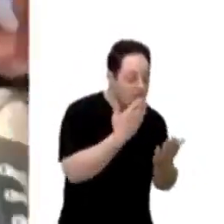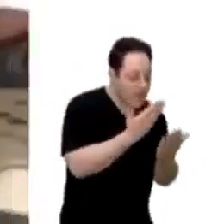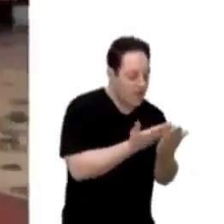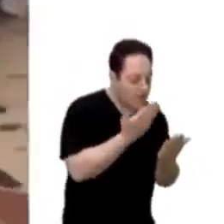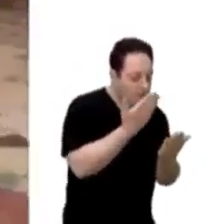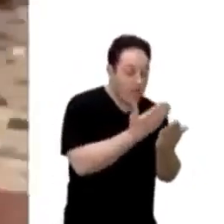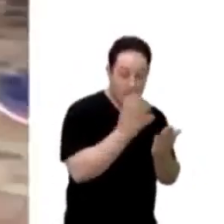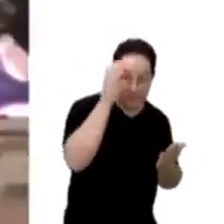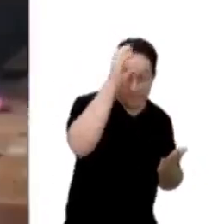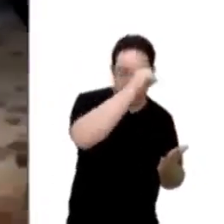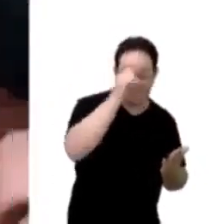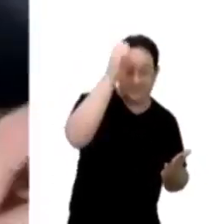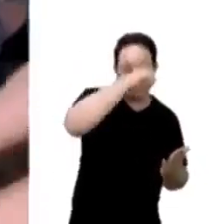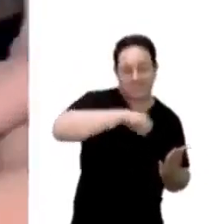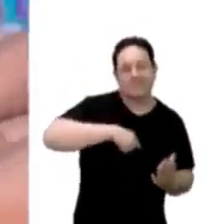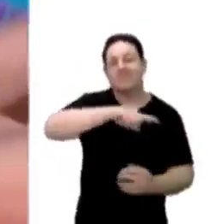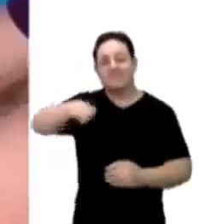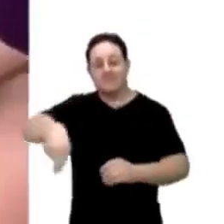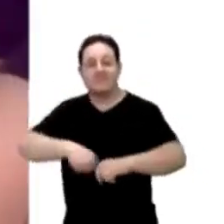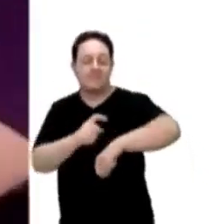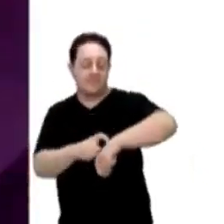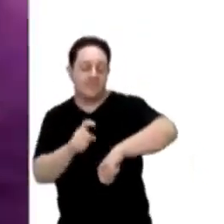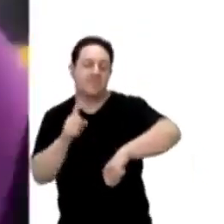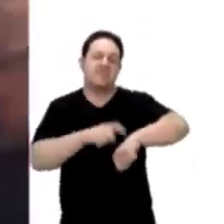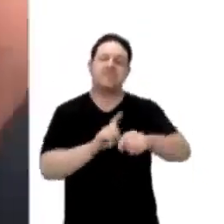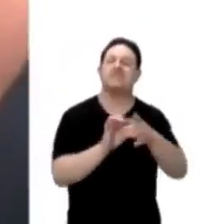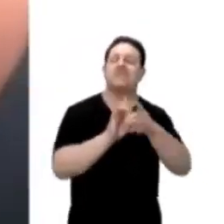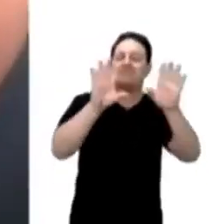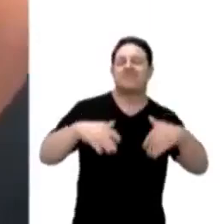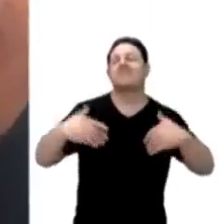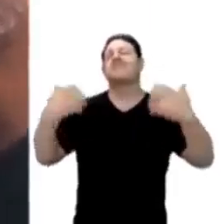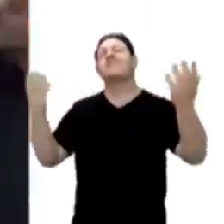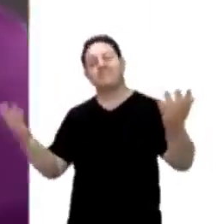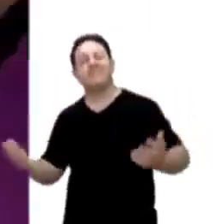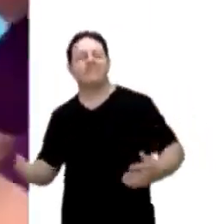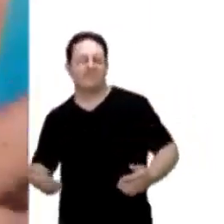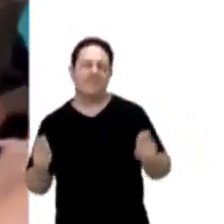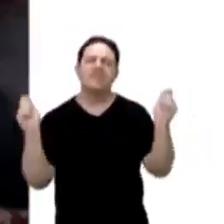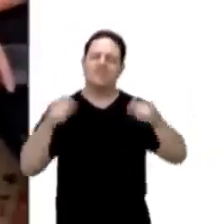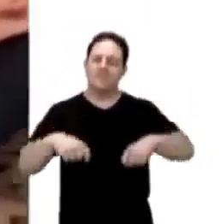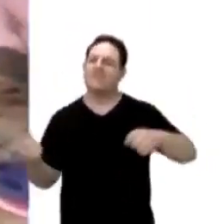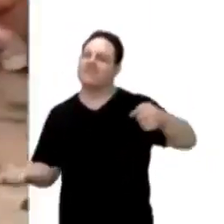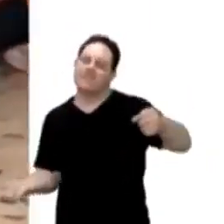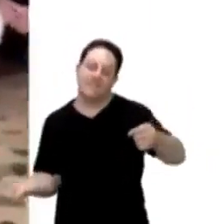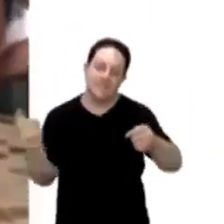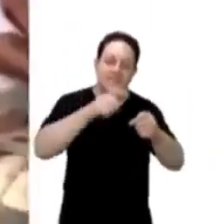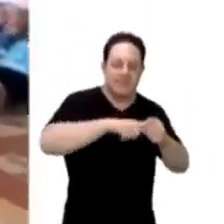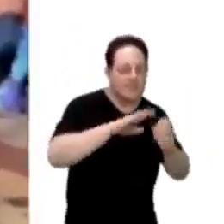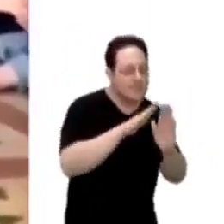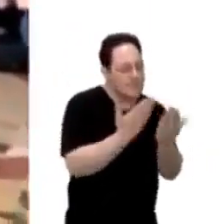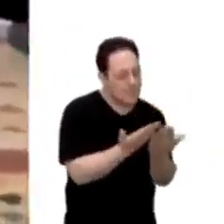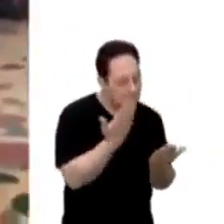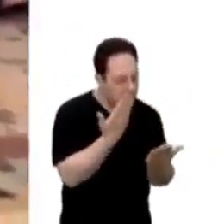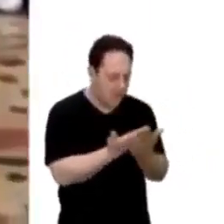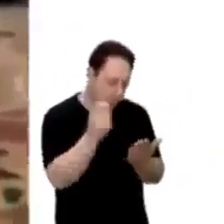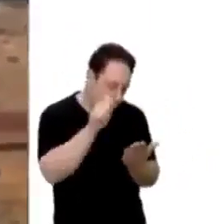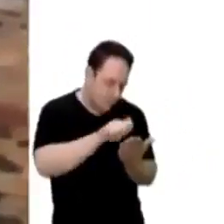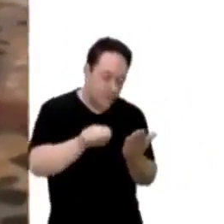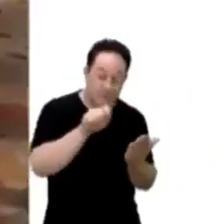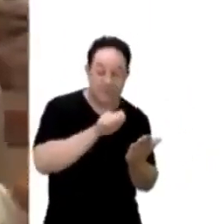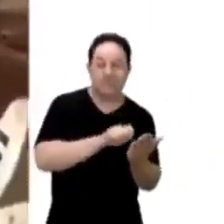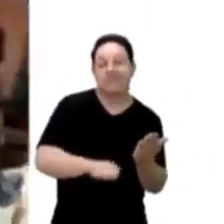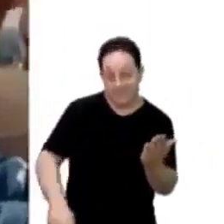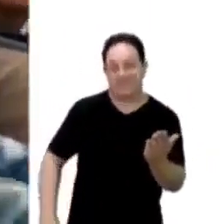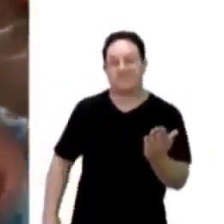aos estudos. É que temos tempo pra tudo. Até pra focar de volta